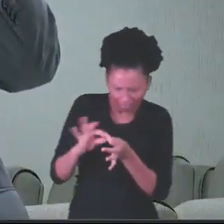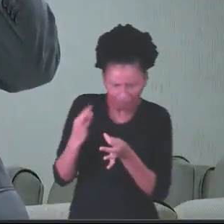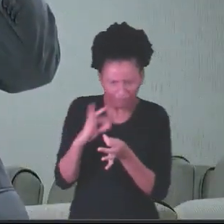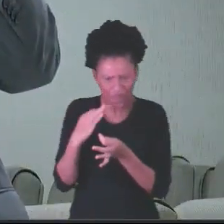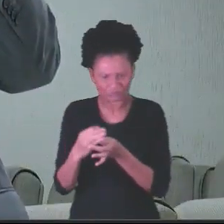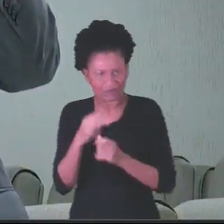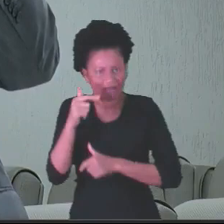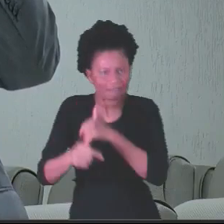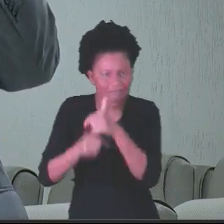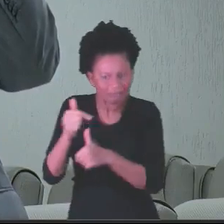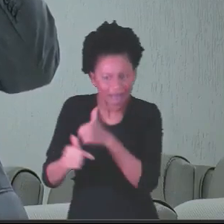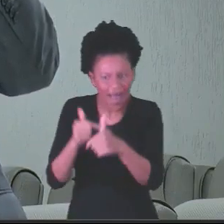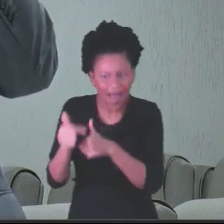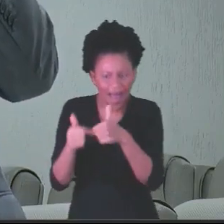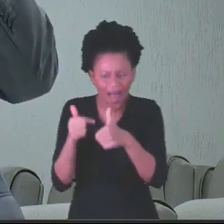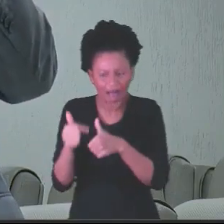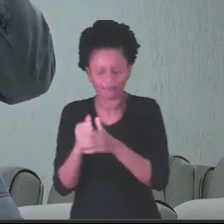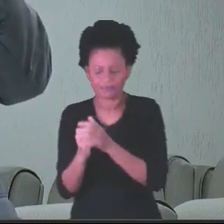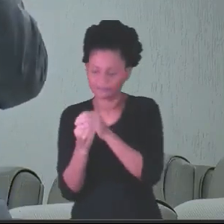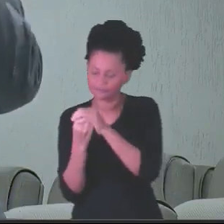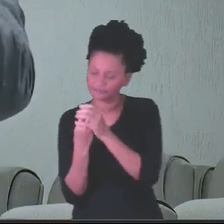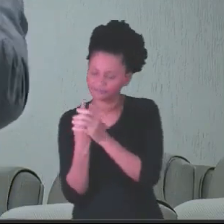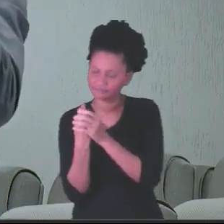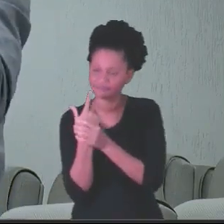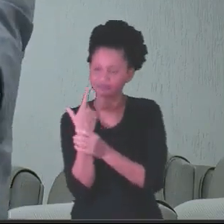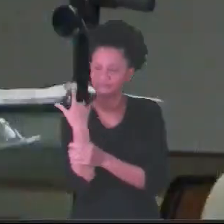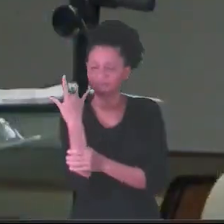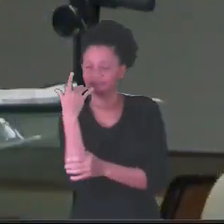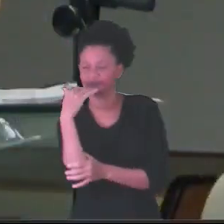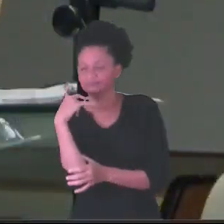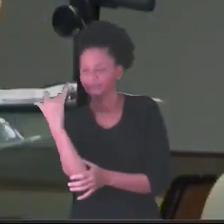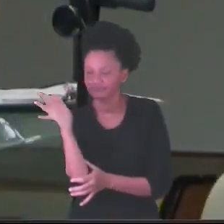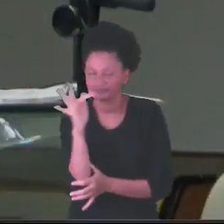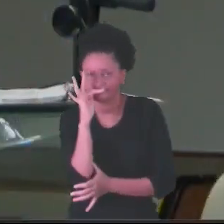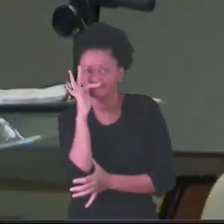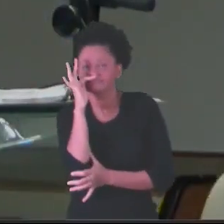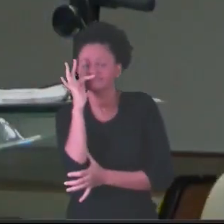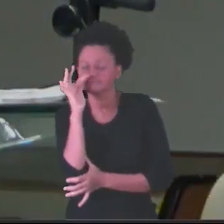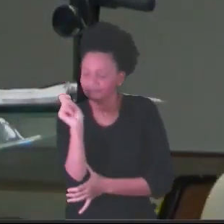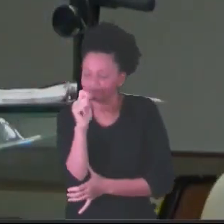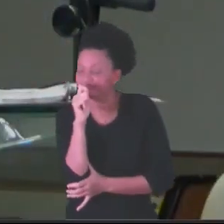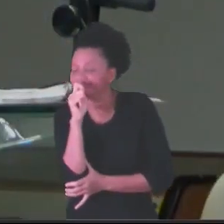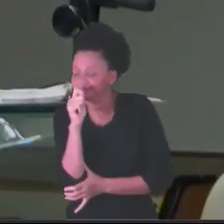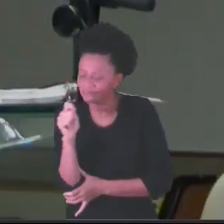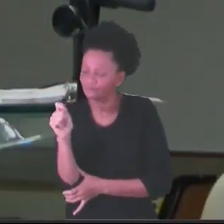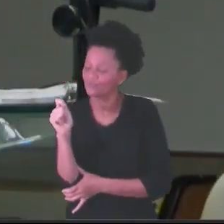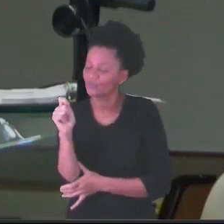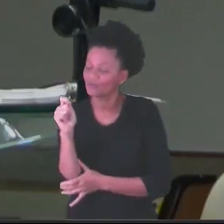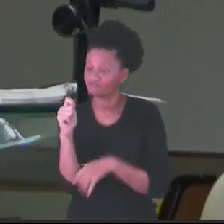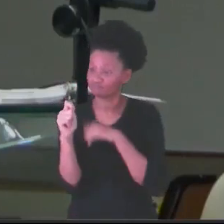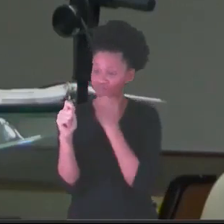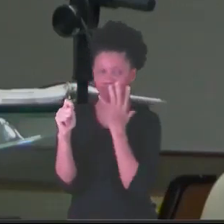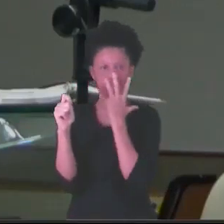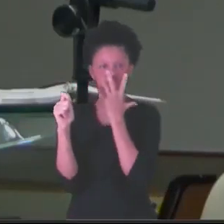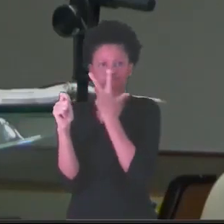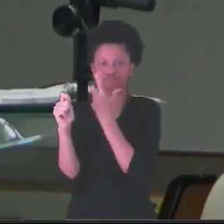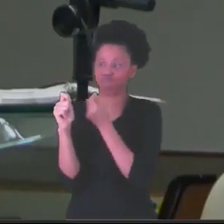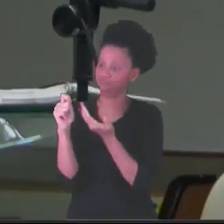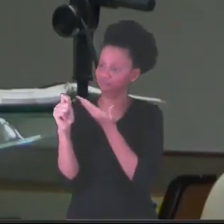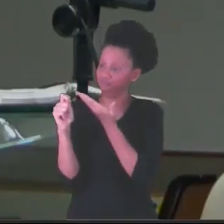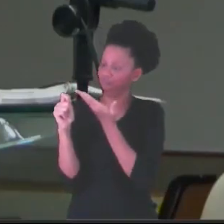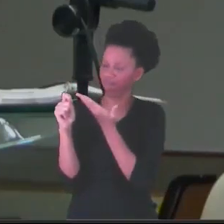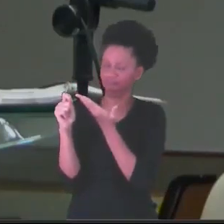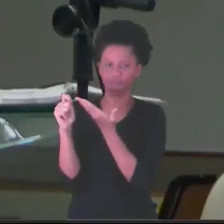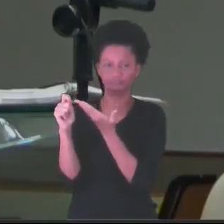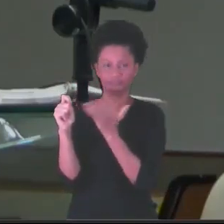e depois tu murcham e é levado pelo vento mas jesus disse mas nem mesmo